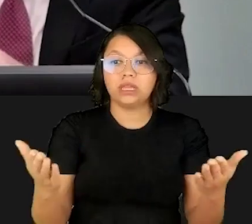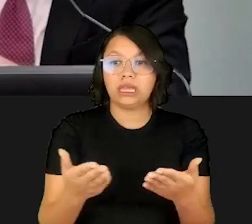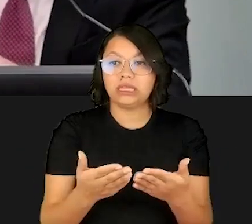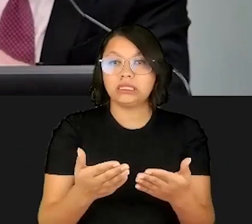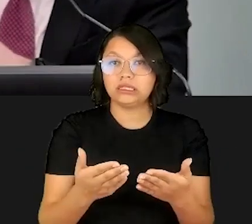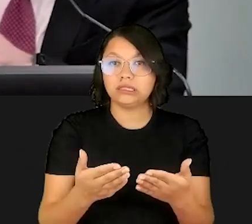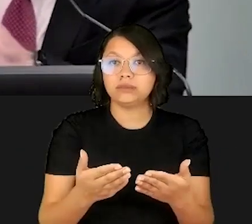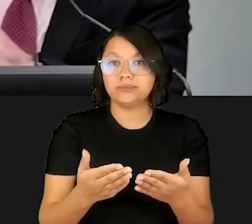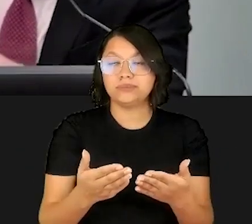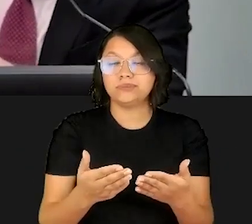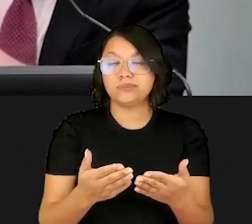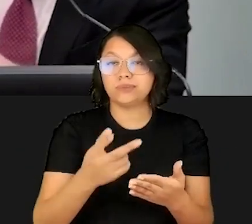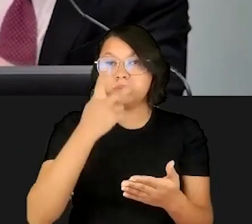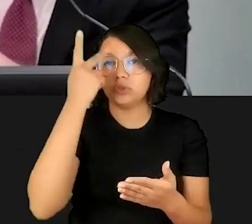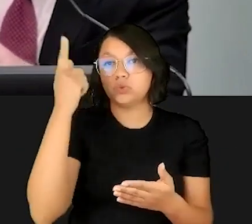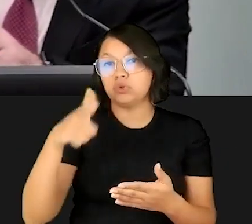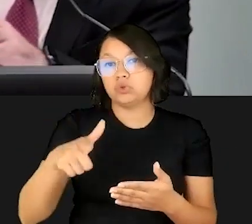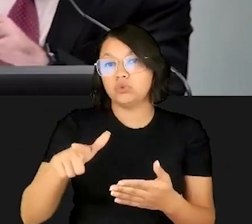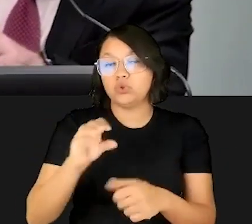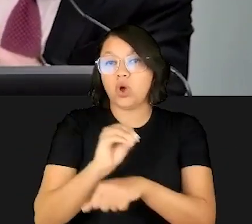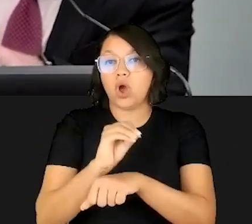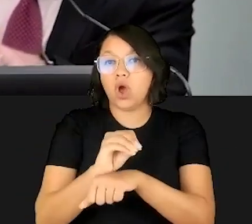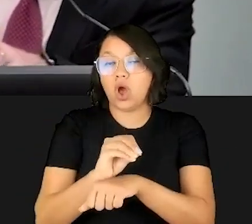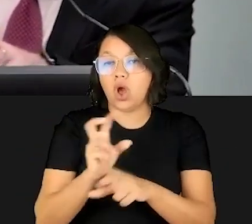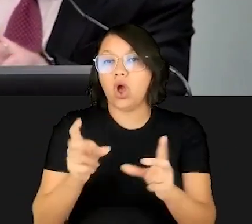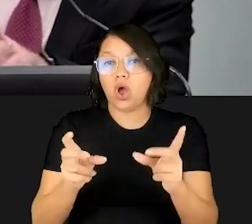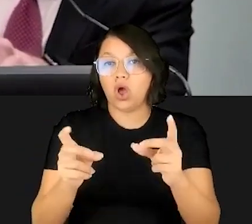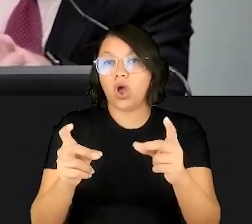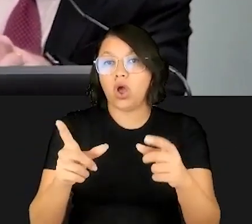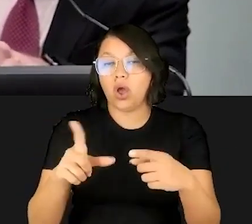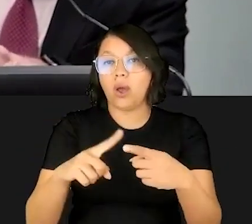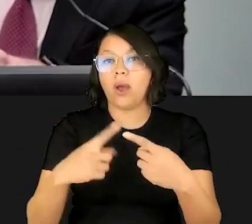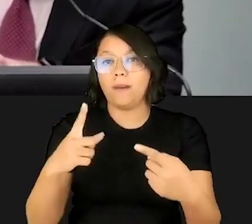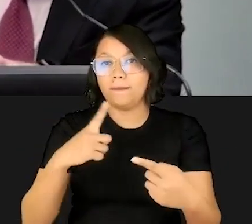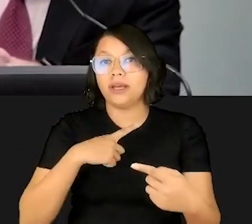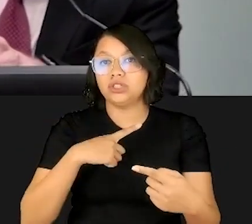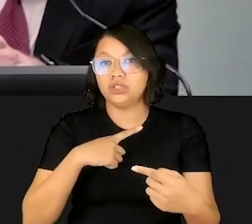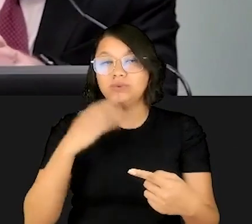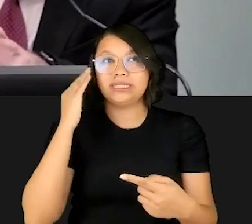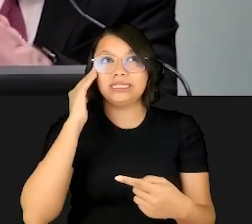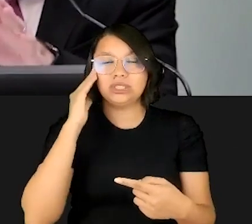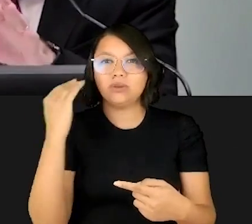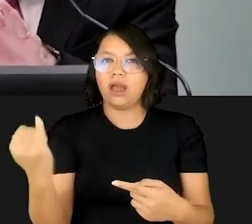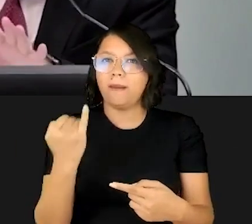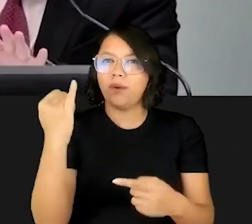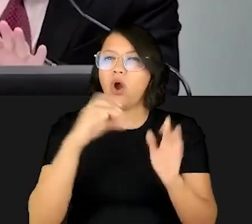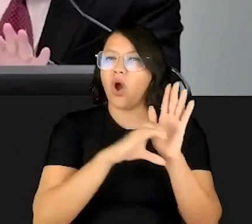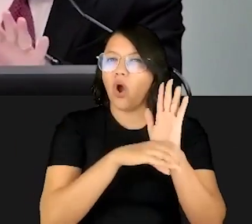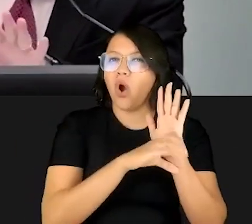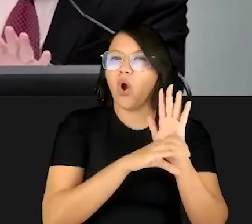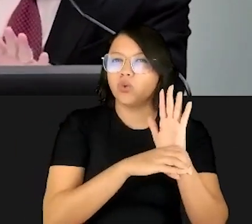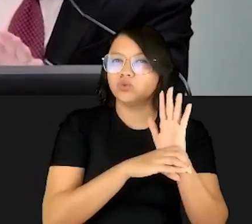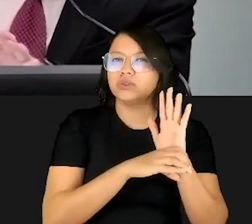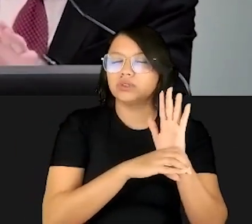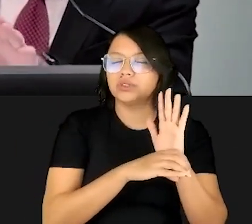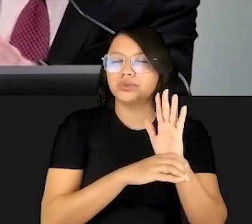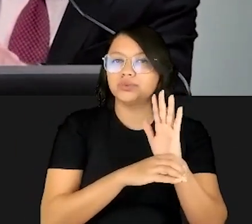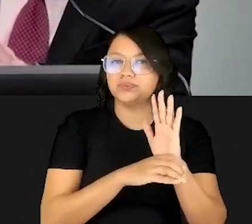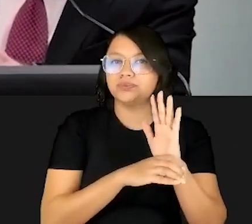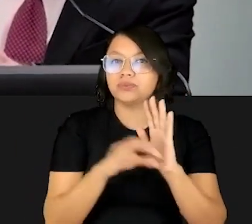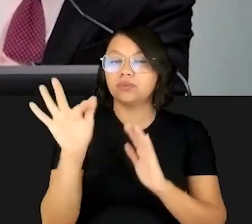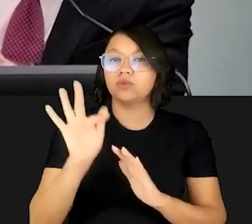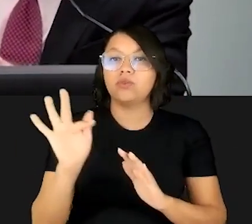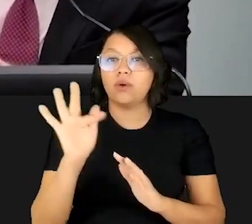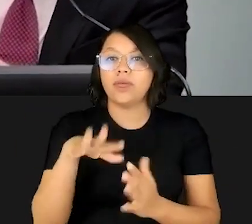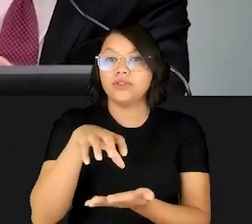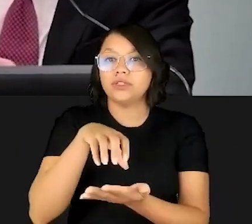eles tiveram no Egito o surgimento de um conceito importante, que é o conceito das universidades e centros